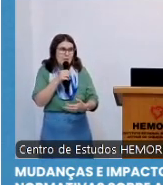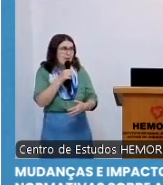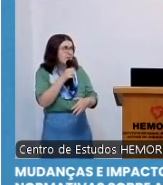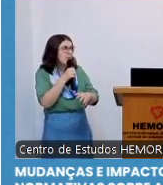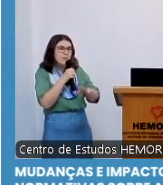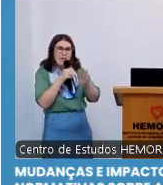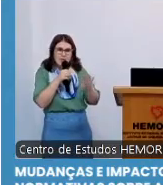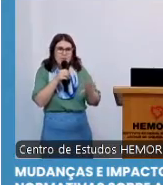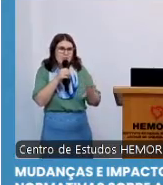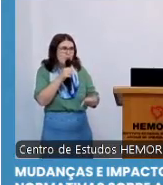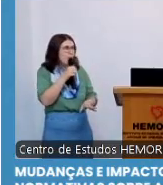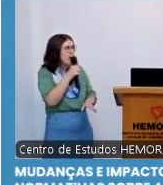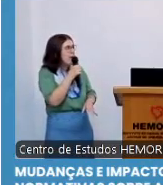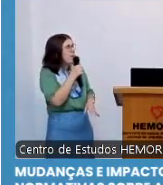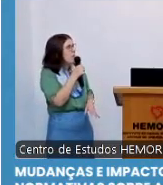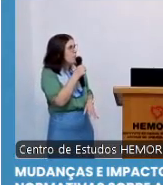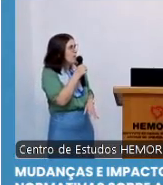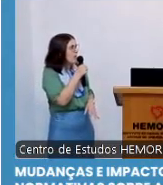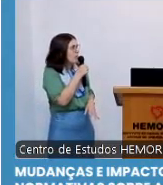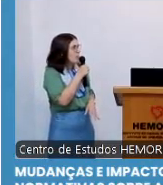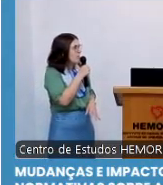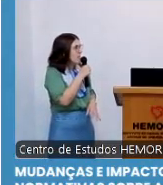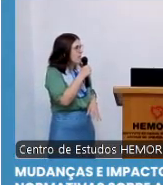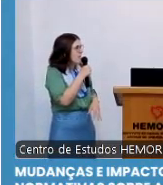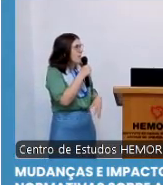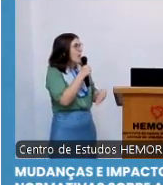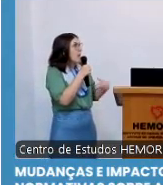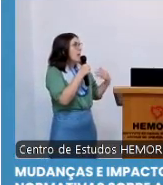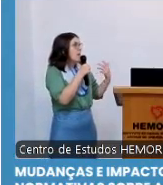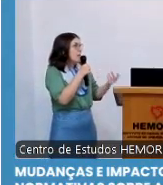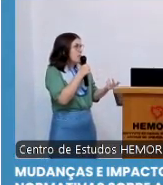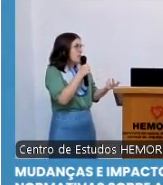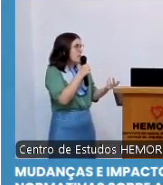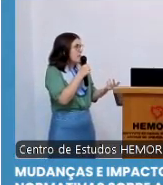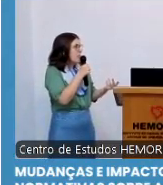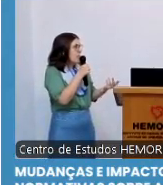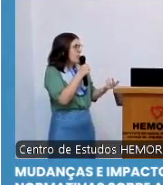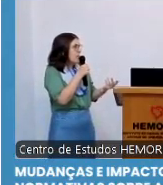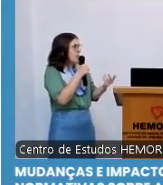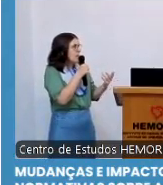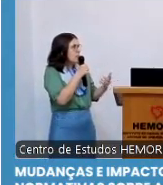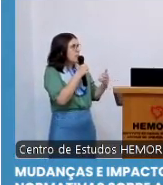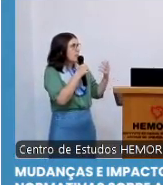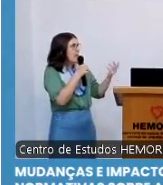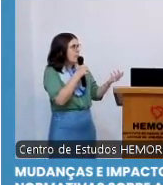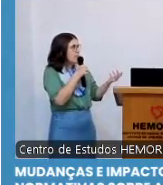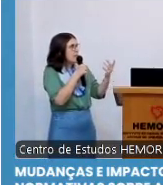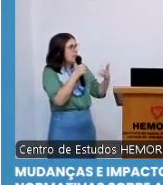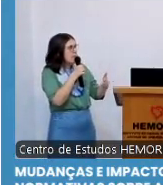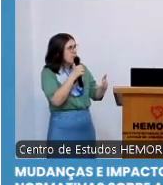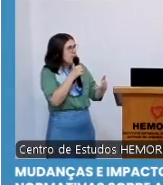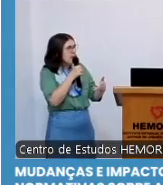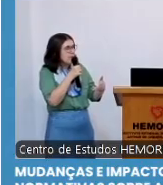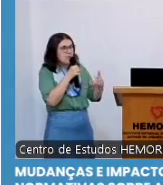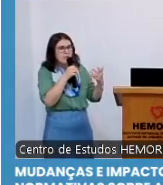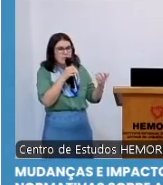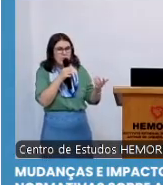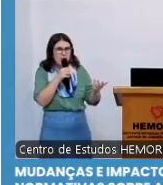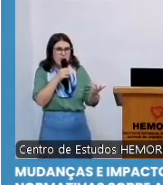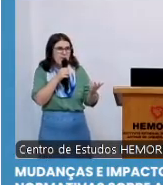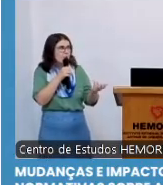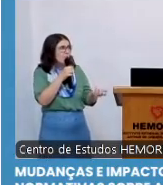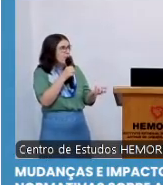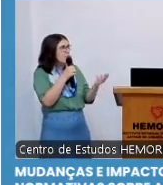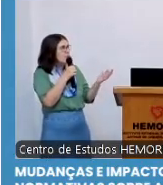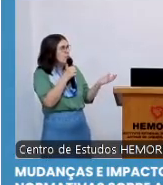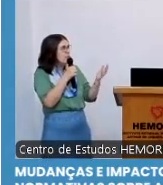este lugar, não deixem de ocupar o lugar de vocês. Temos a questão agora, então, dos CEPs credenciados, que vão